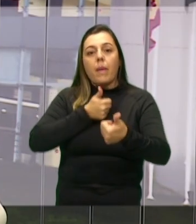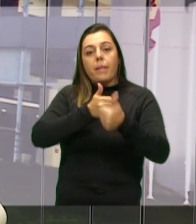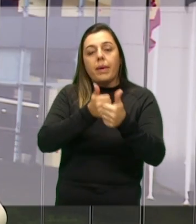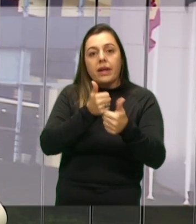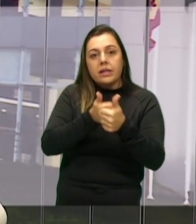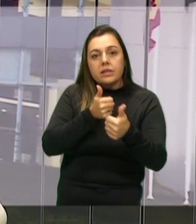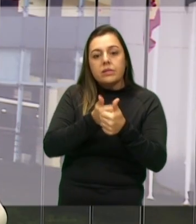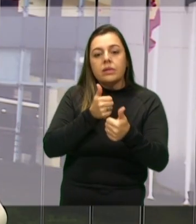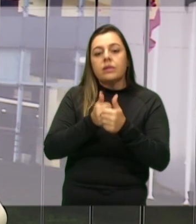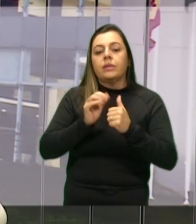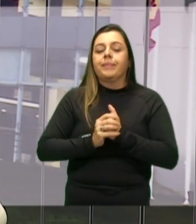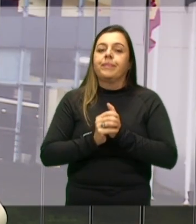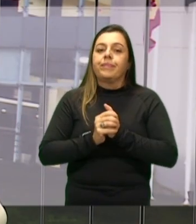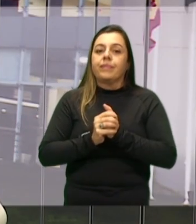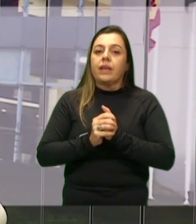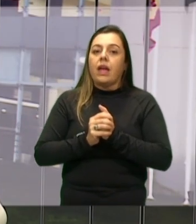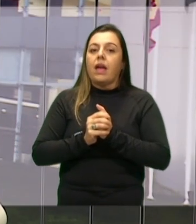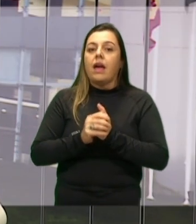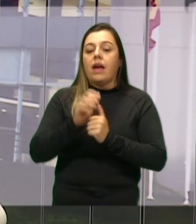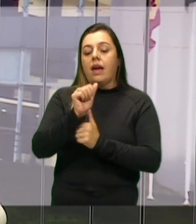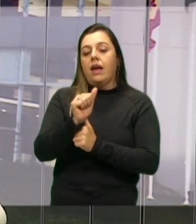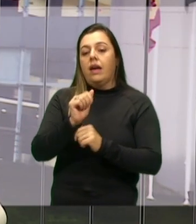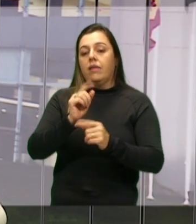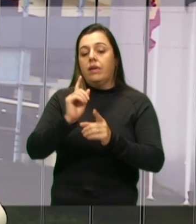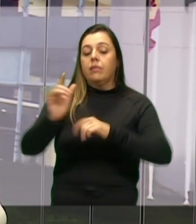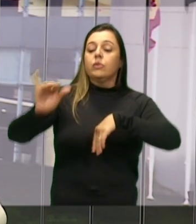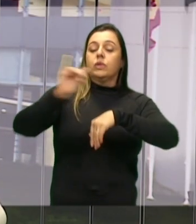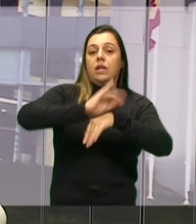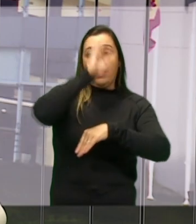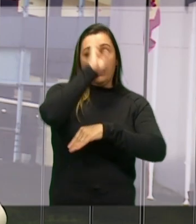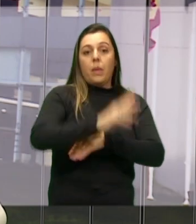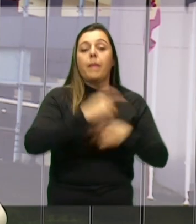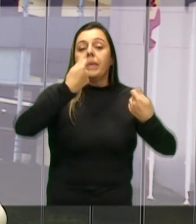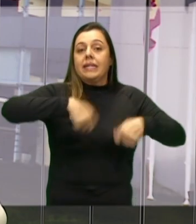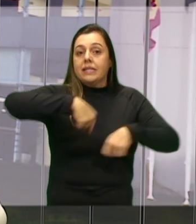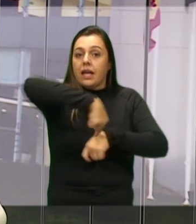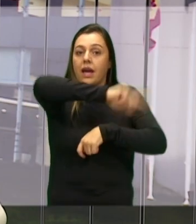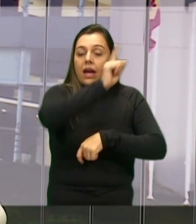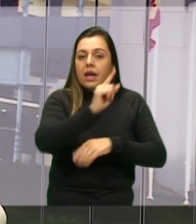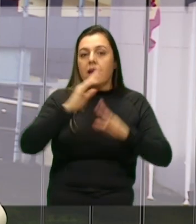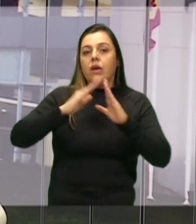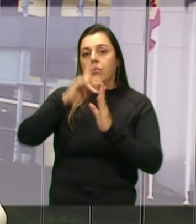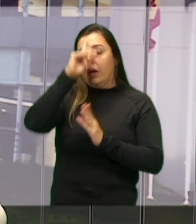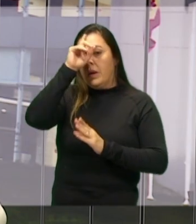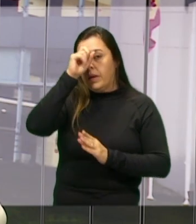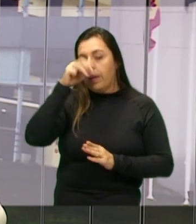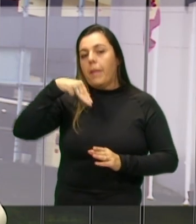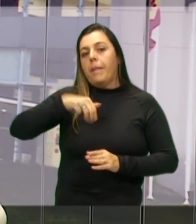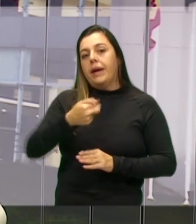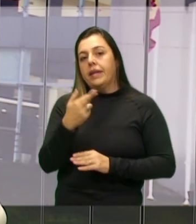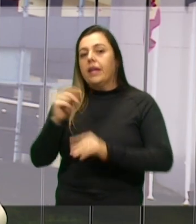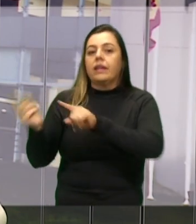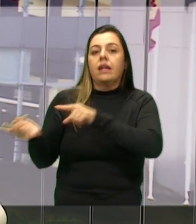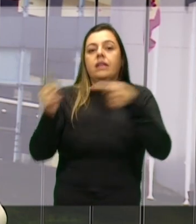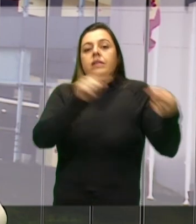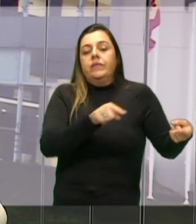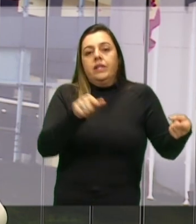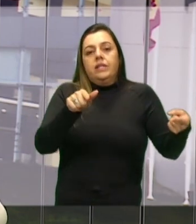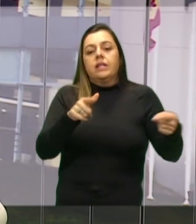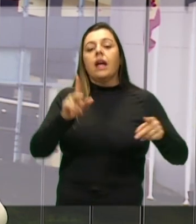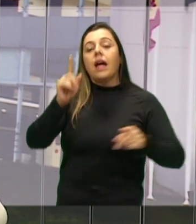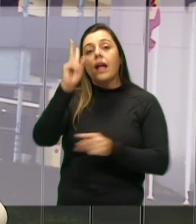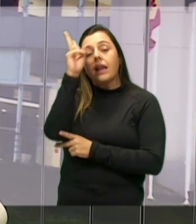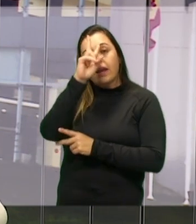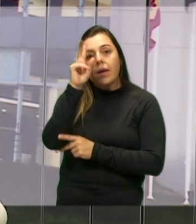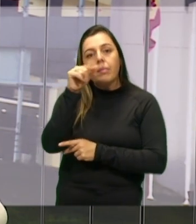próximo, de uma via que vai diretamente para o centro, caso necessário, a internação no Hospital Marieta, a transferência. Lembrando que nessa